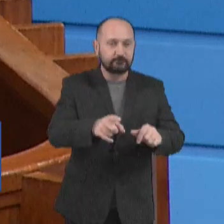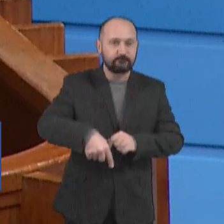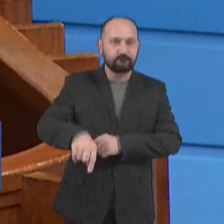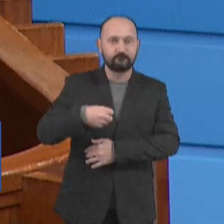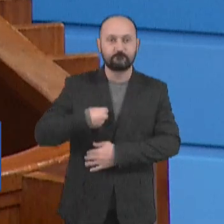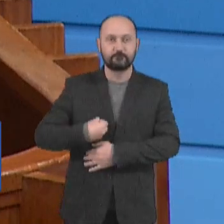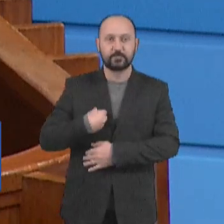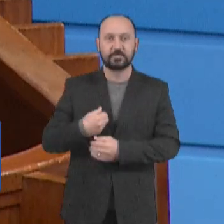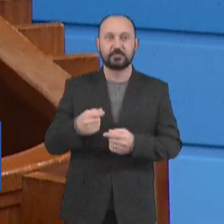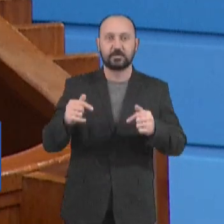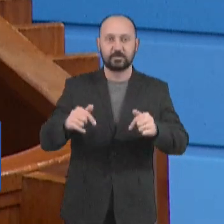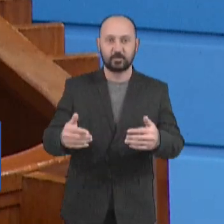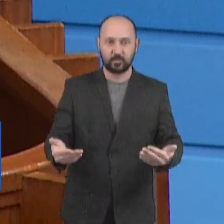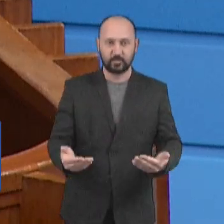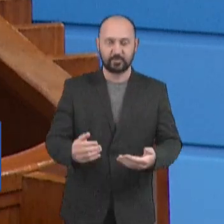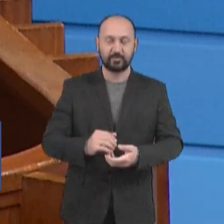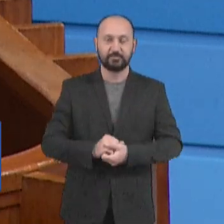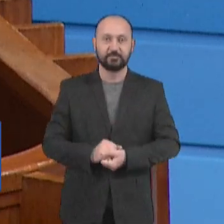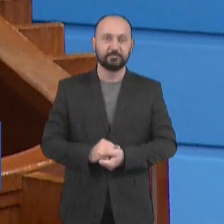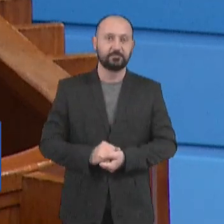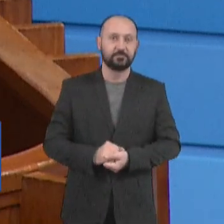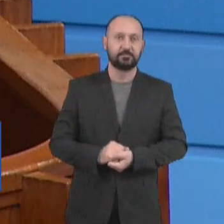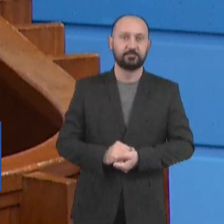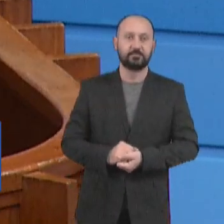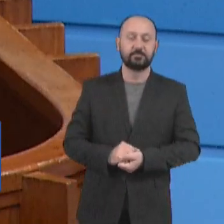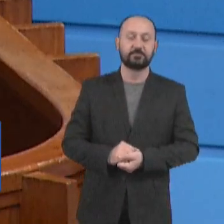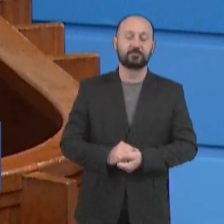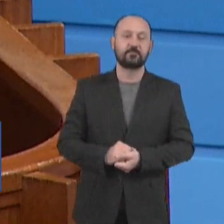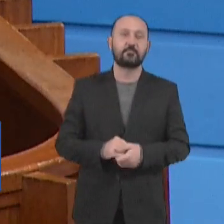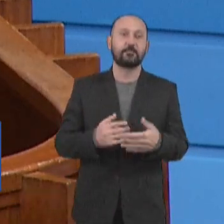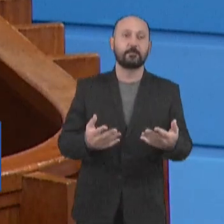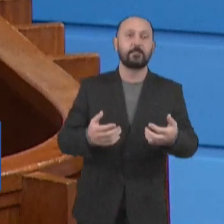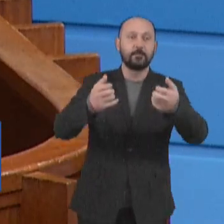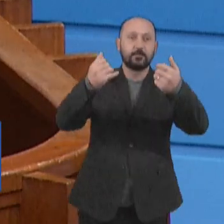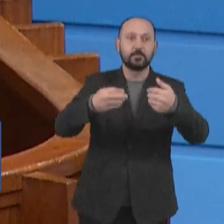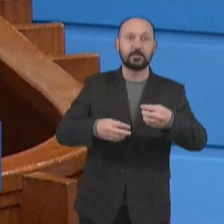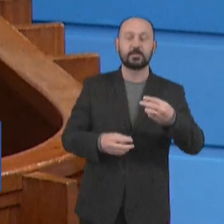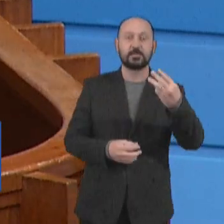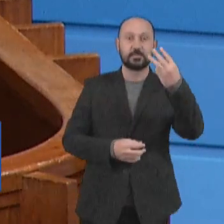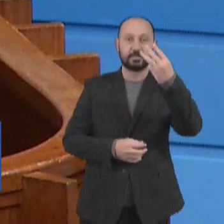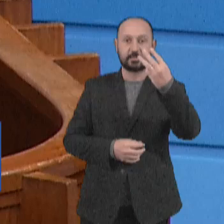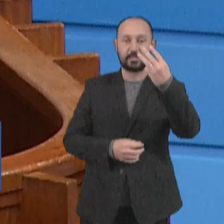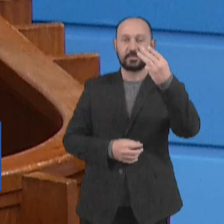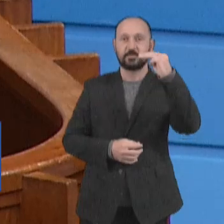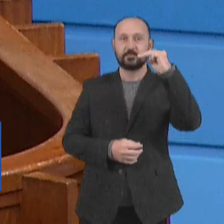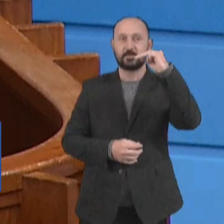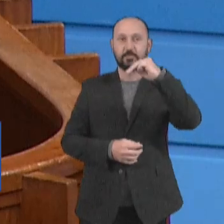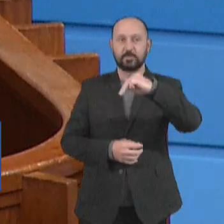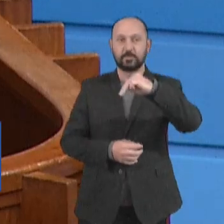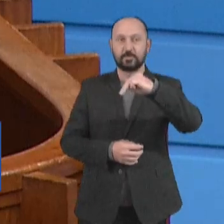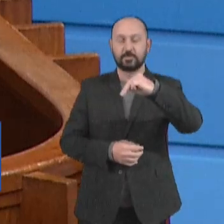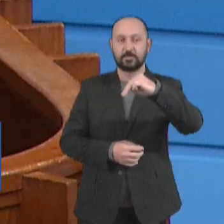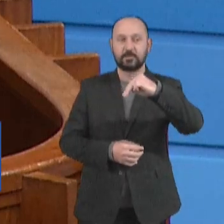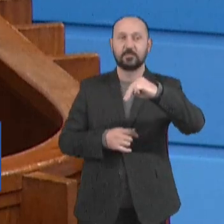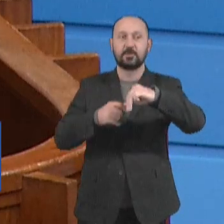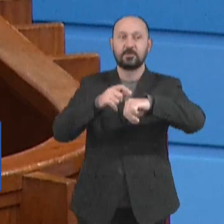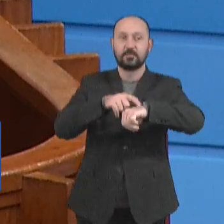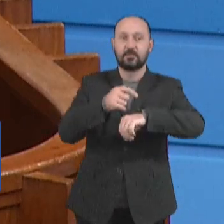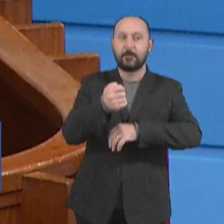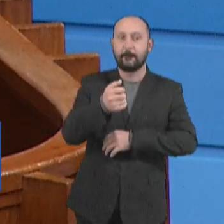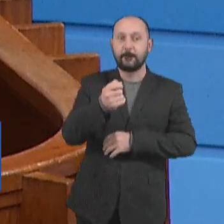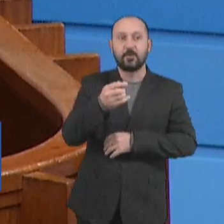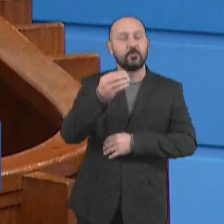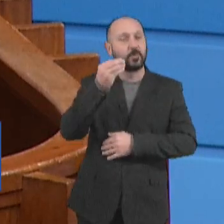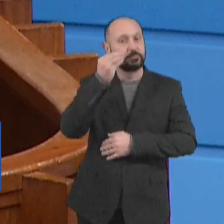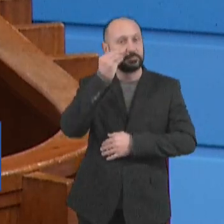senhoritas que se encontram aqui. Bom, me pediram para falar em 3 minutos. É muito pouco, eu vou